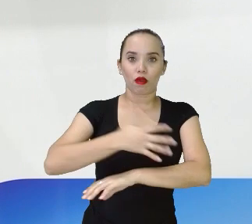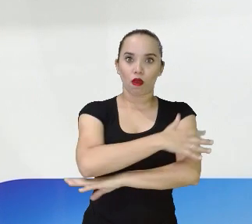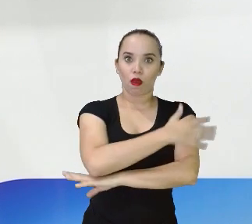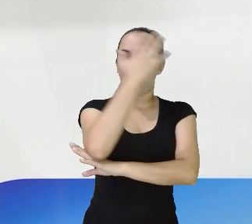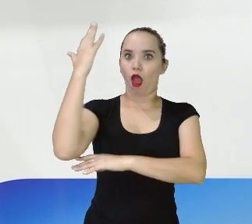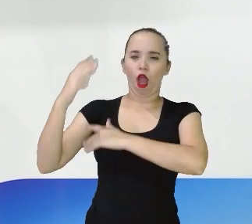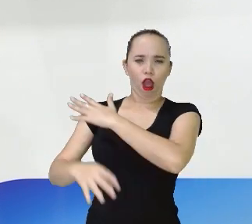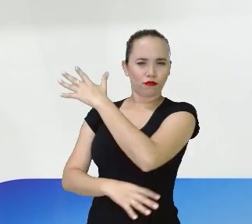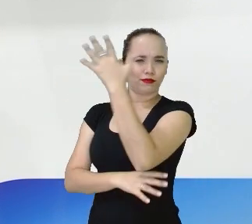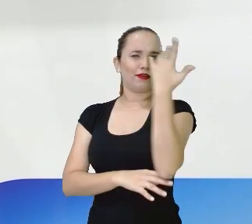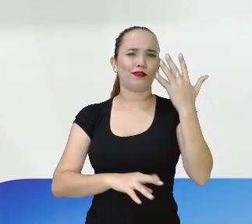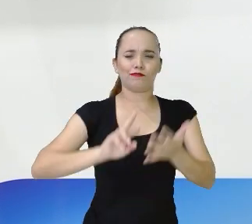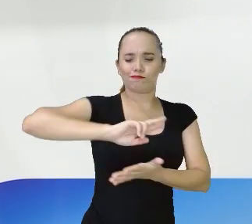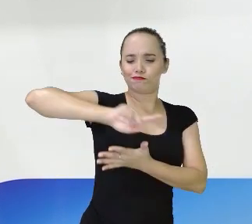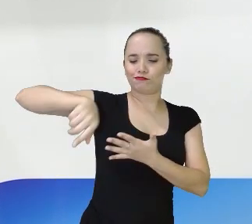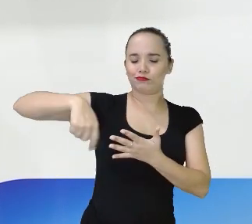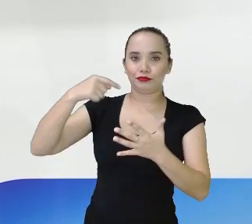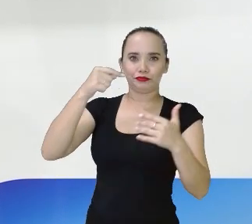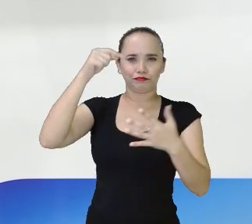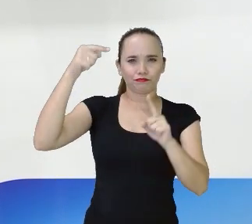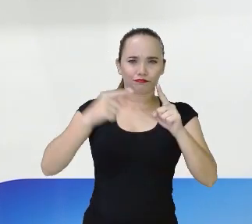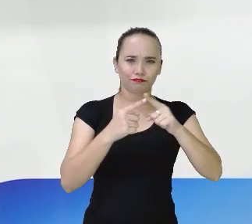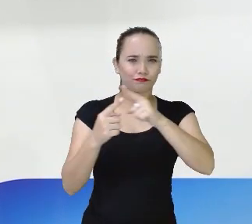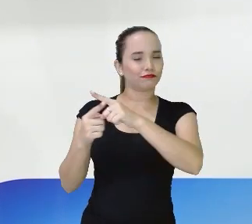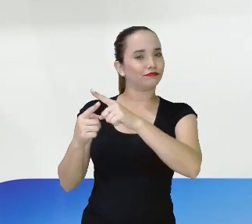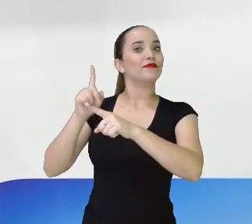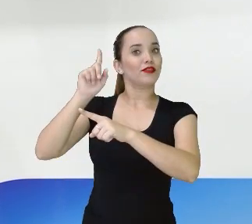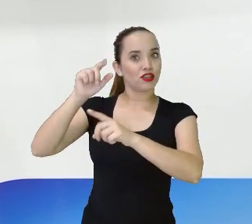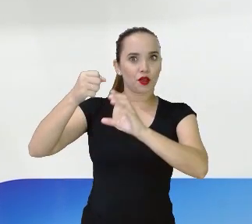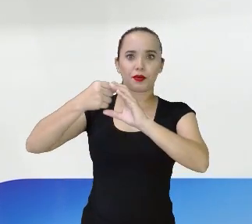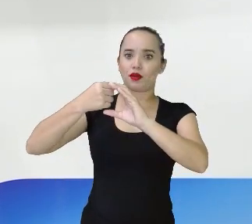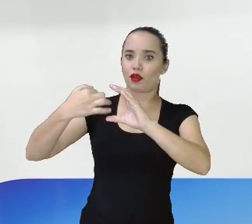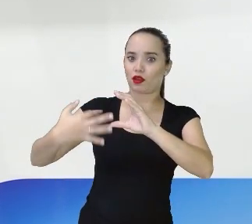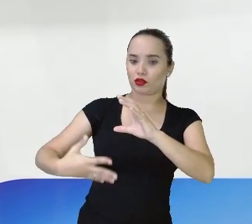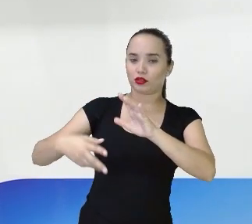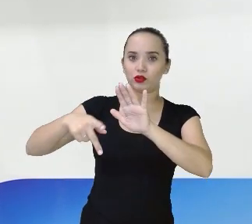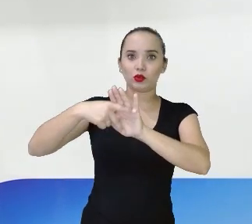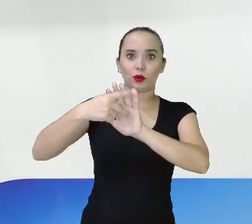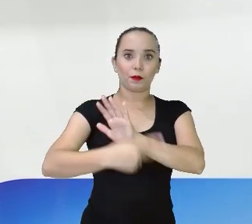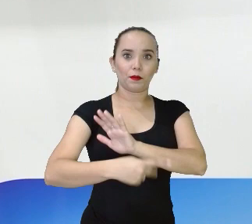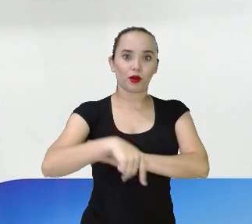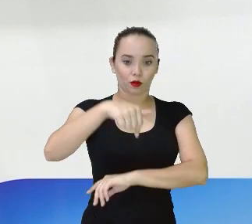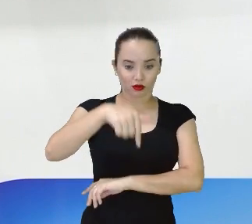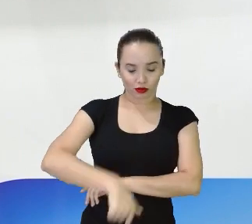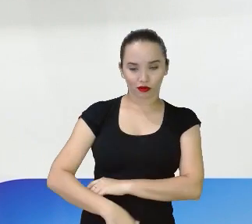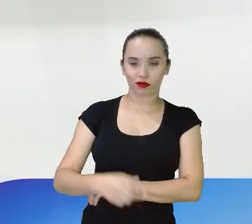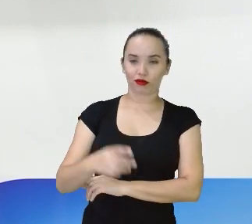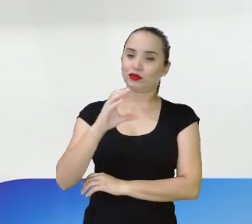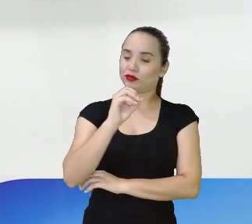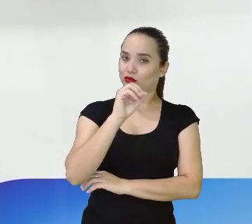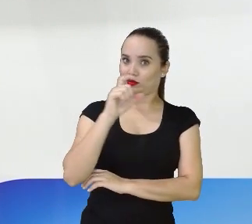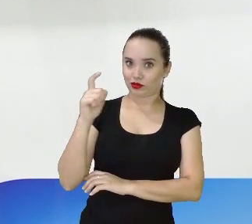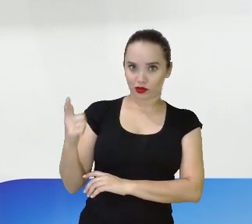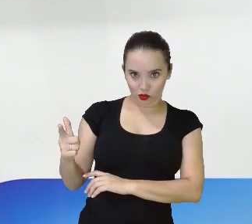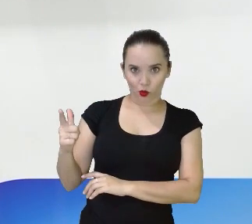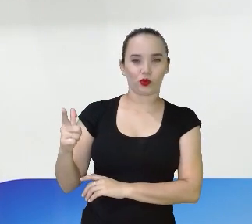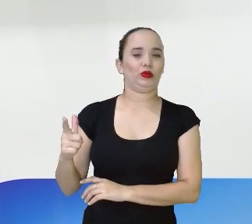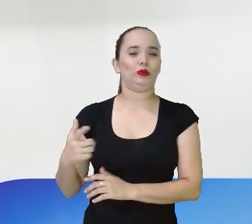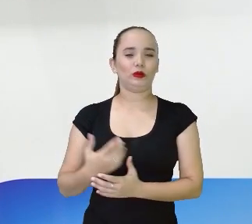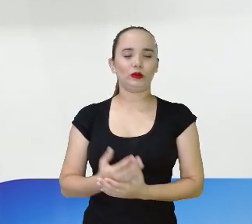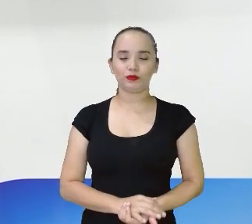E essas características é que tornam a cidade um patrimônio material do nosso